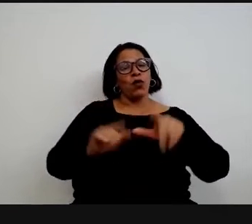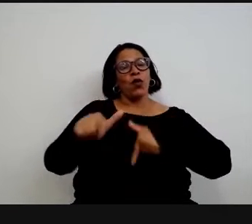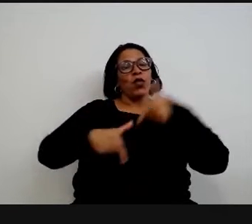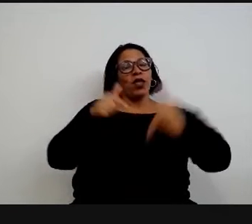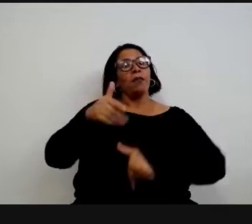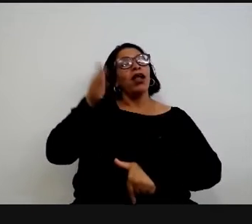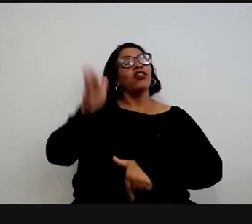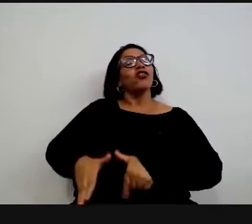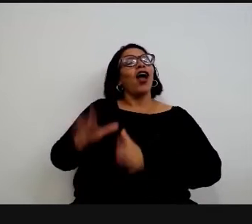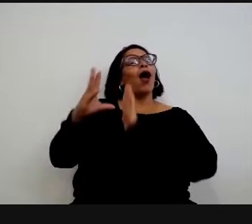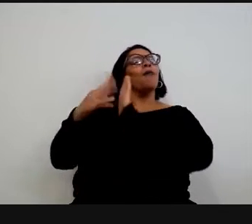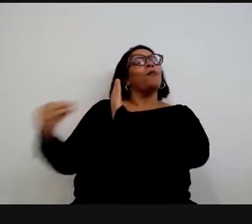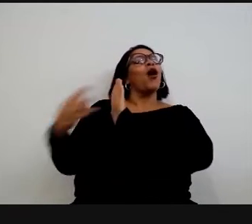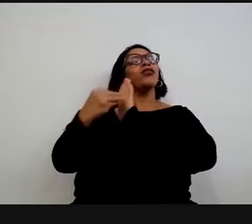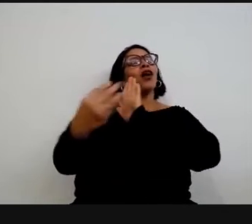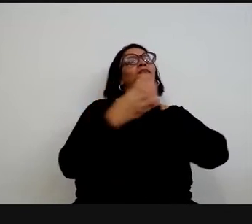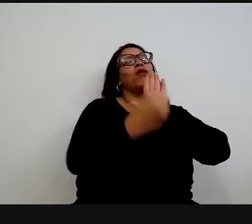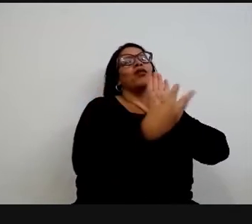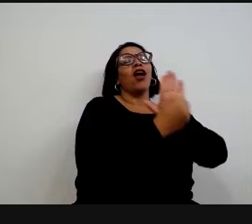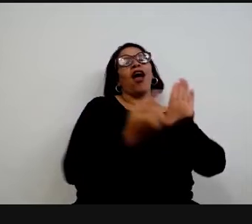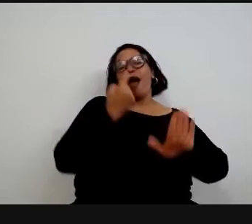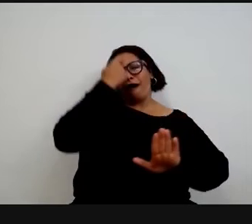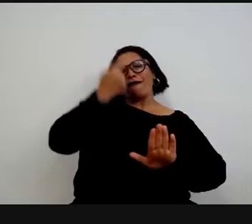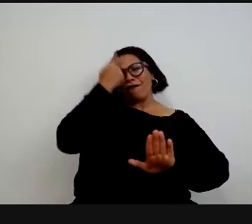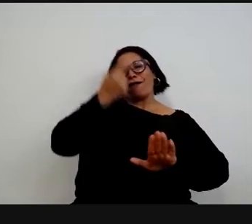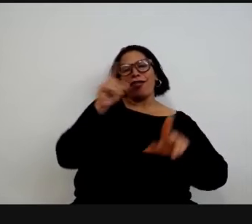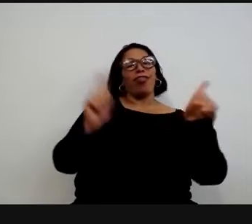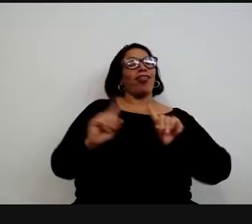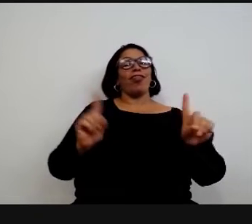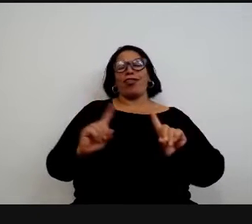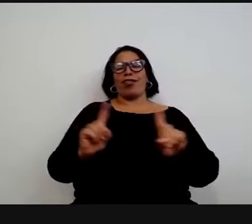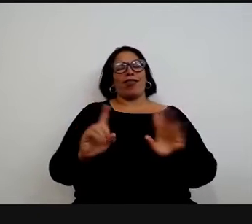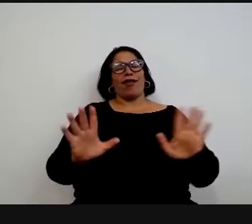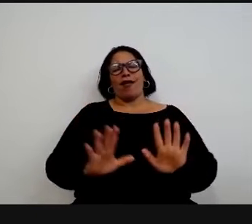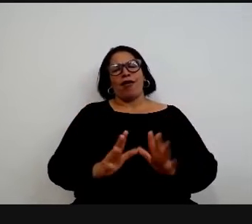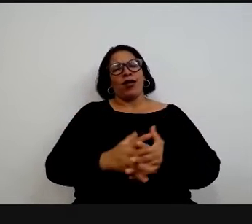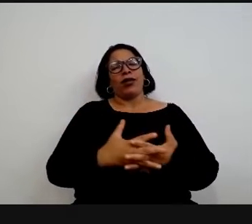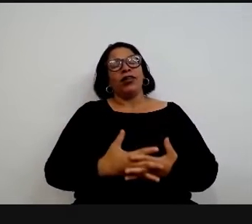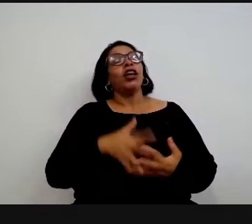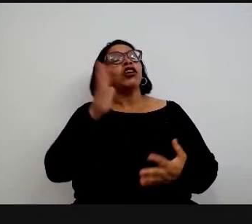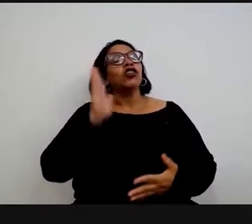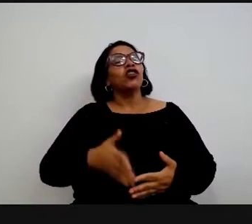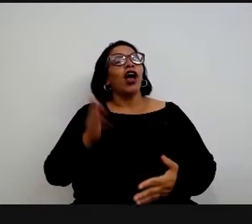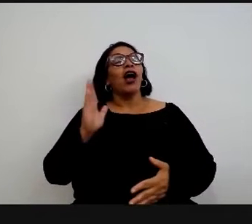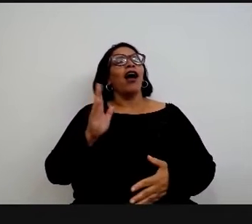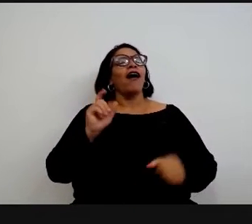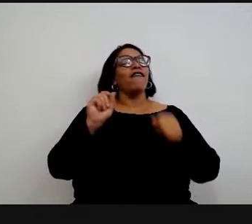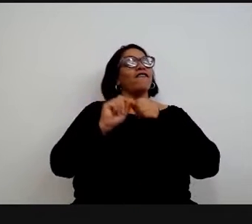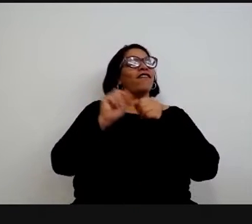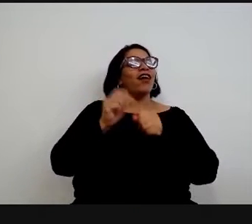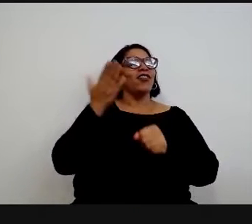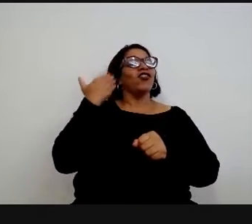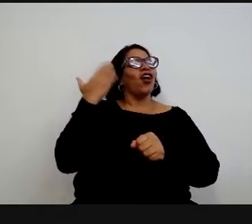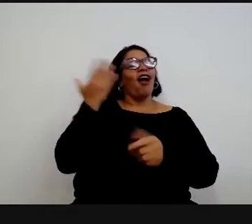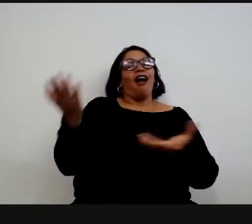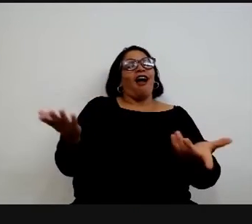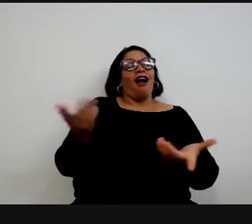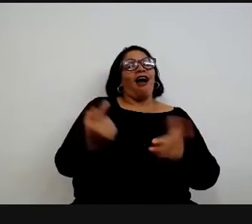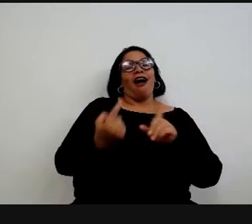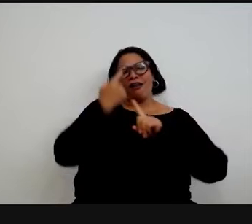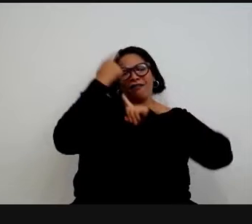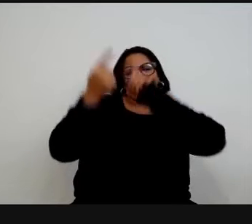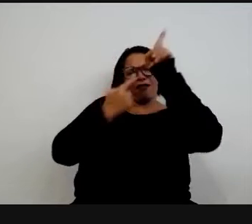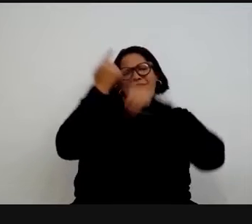do que as outras já fizeram. Sim. A gente não precisa ficar reinventando roda, né? Ela já foi inventada, ontem alguém falou isso aqui,